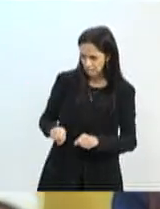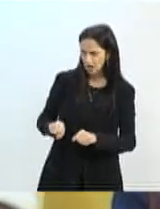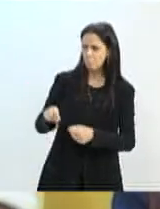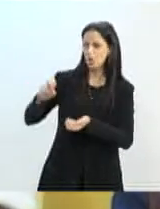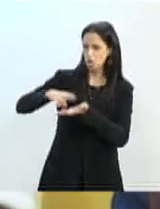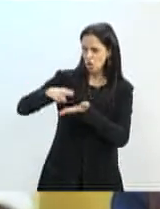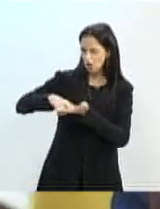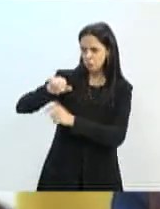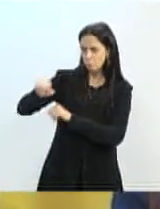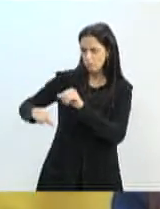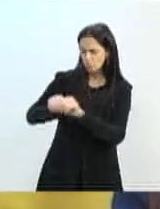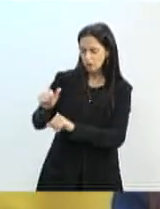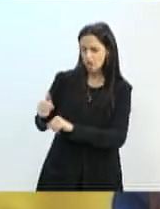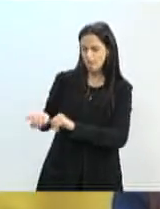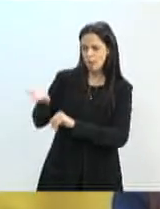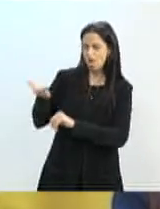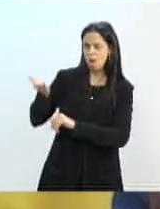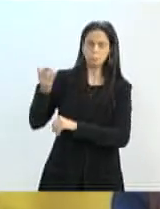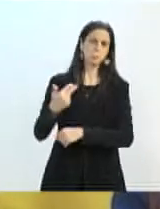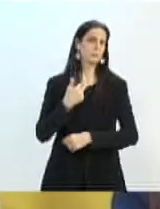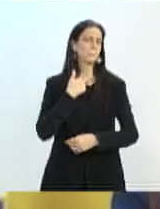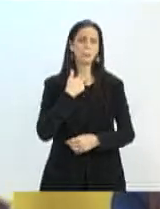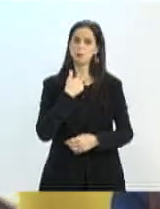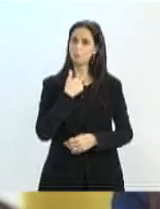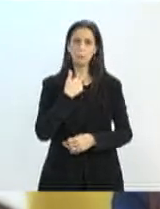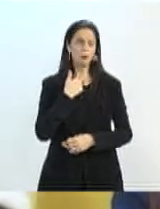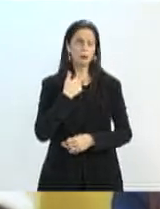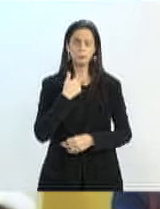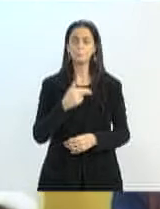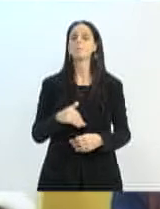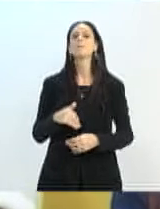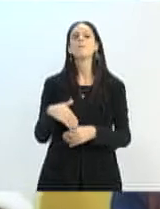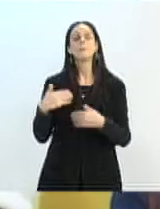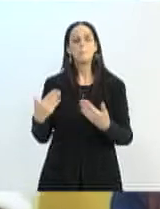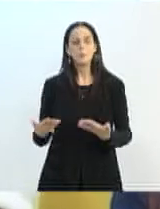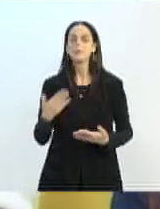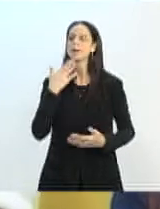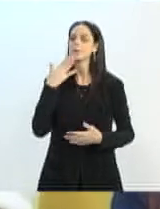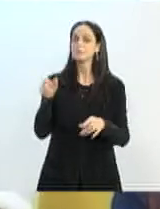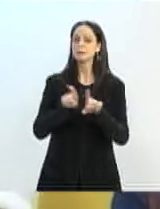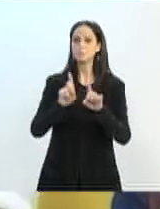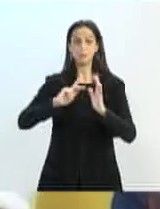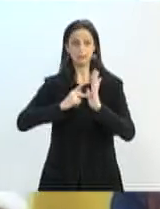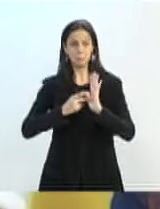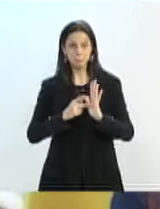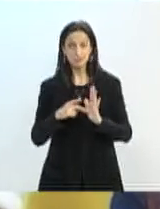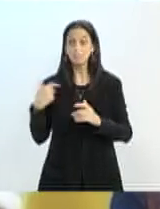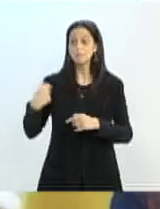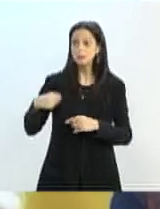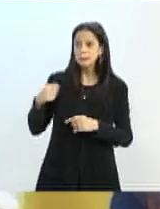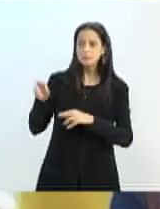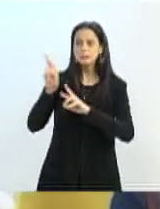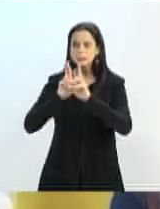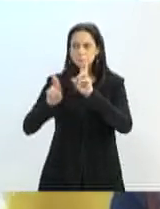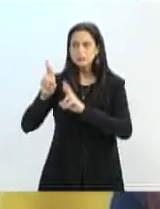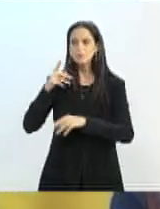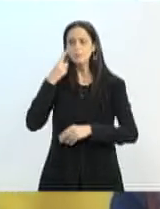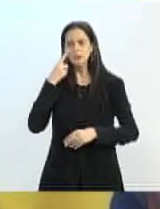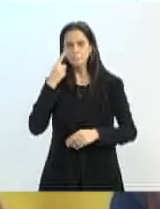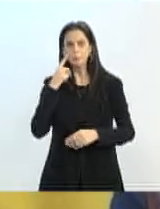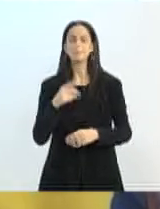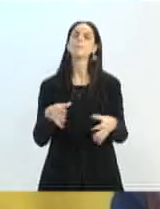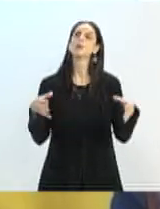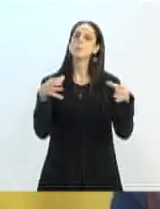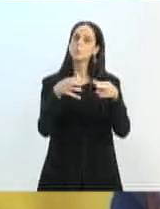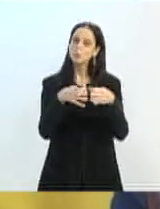forma alguma. Então, convoco aqui também o sindicato para ficar de olho nesse sentido, para que não aconteça. E parabenizar mais uma vez os servidores, é